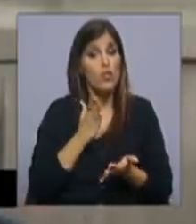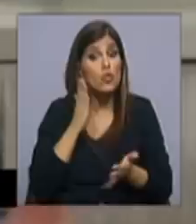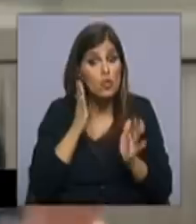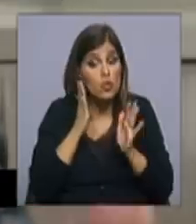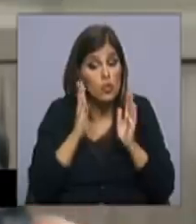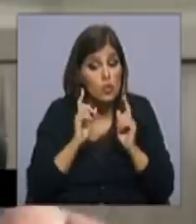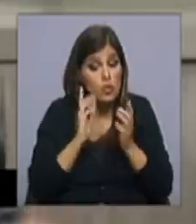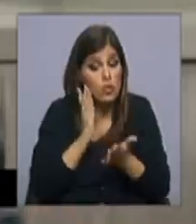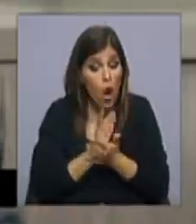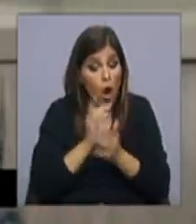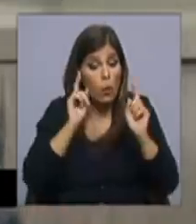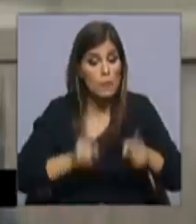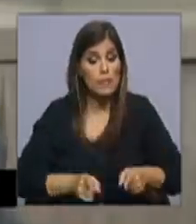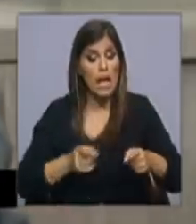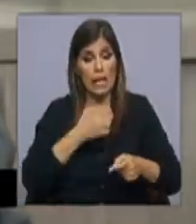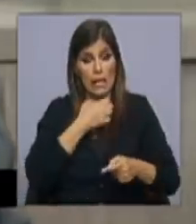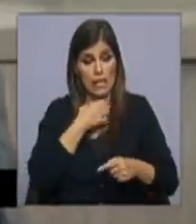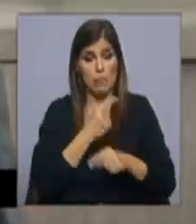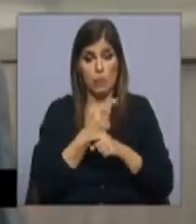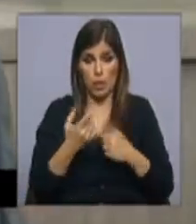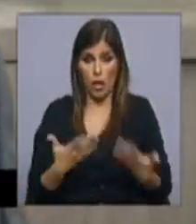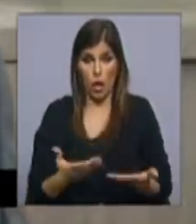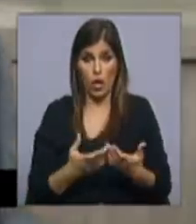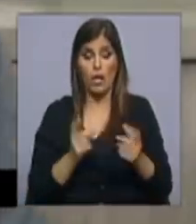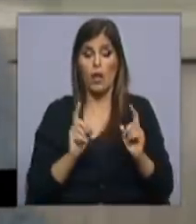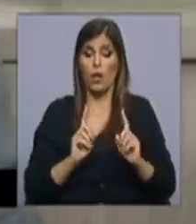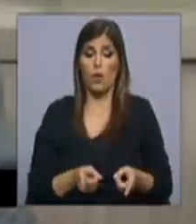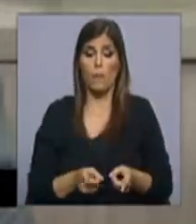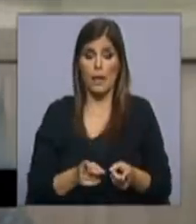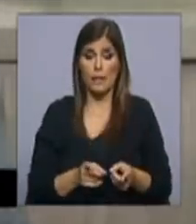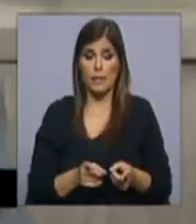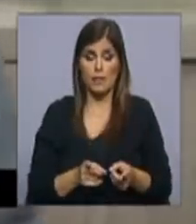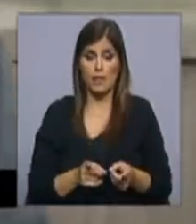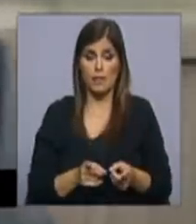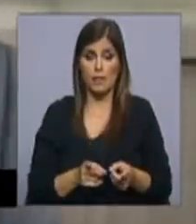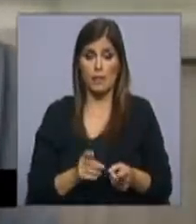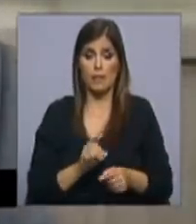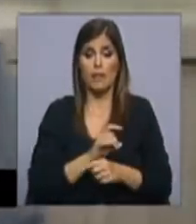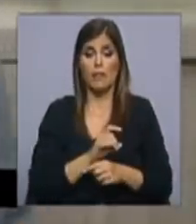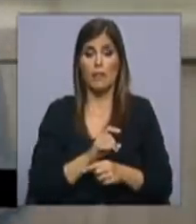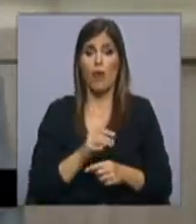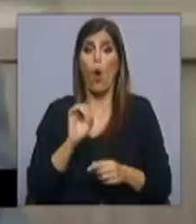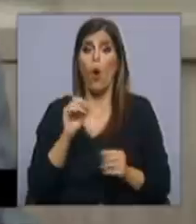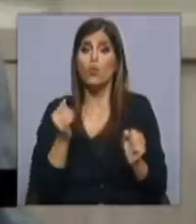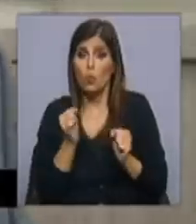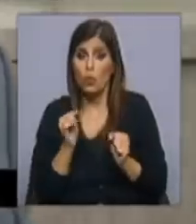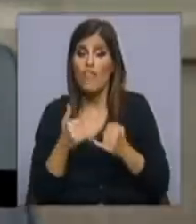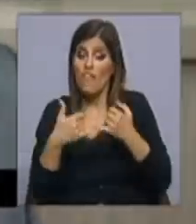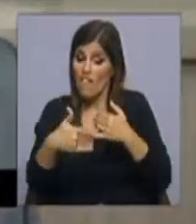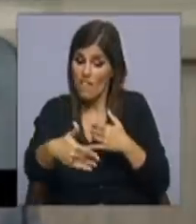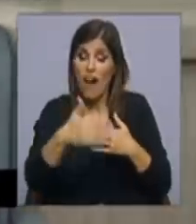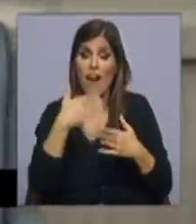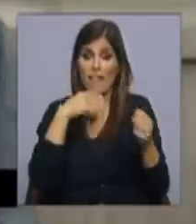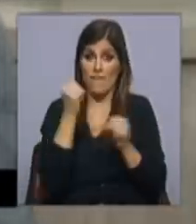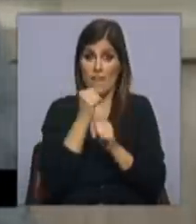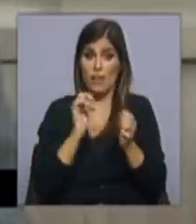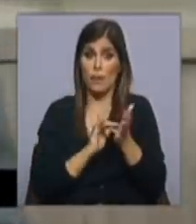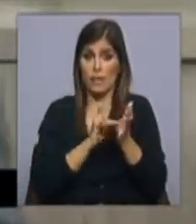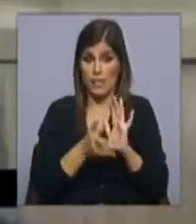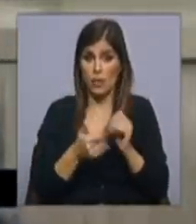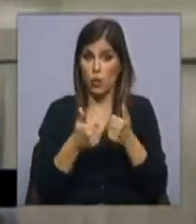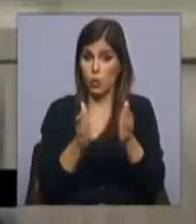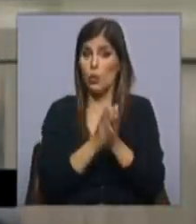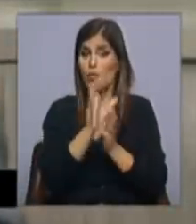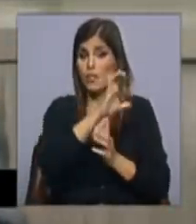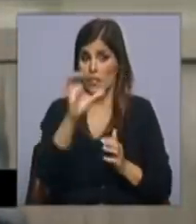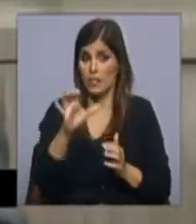crise, porque agora começa a entrar, agora estamos no outono, daqui a pouco começa o inverno no Brasil, e segundo todos os cientistas